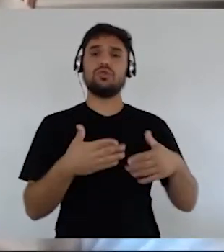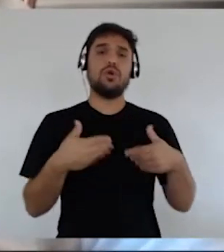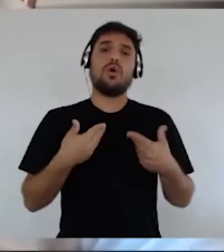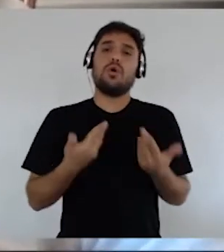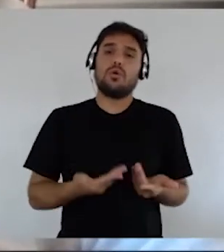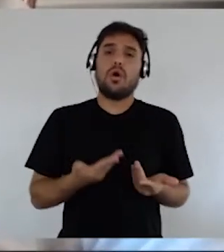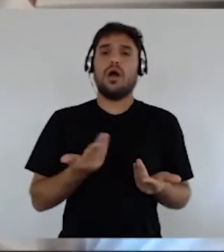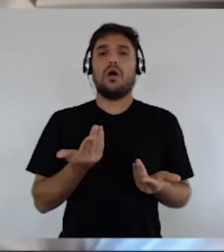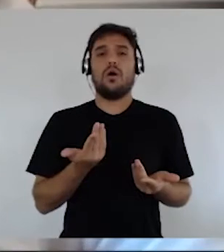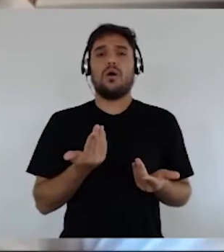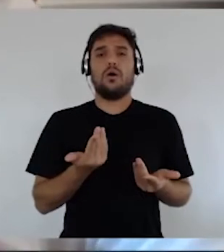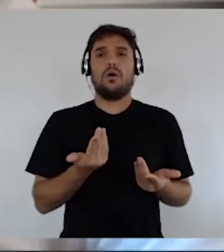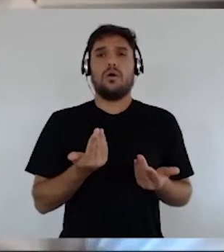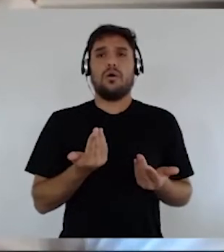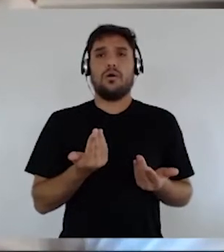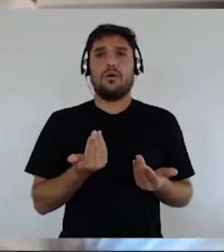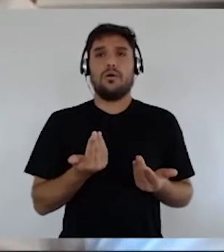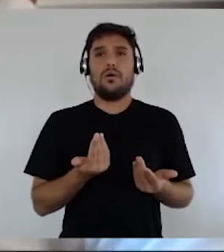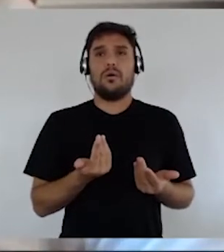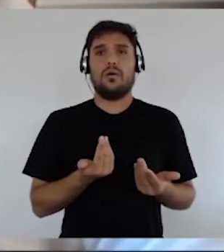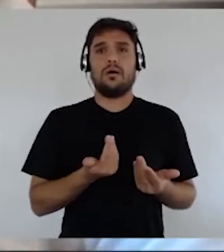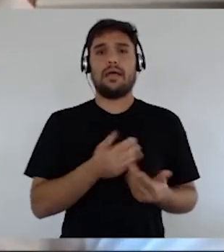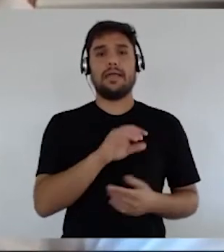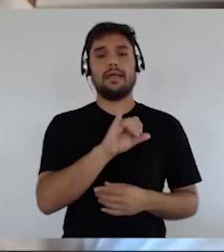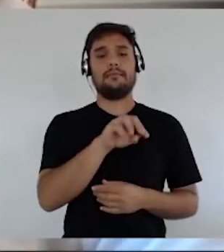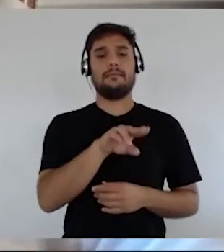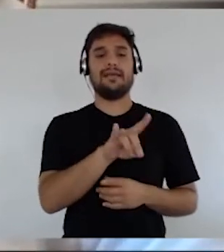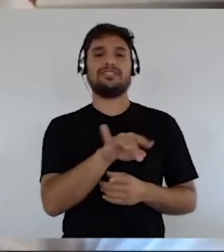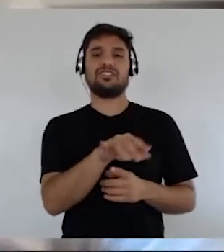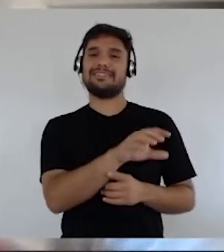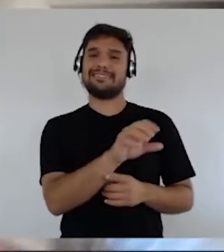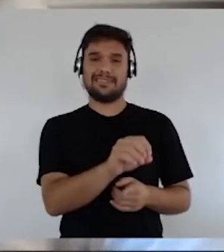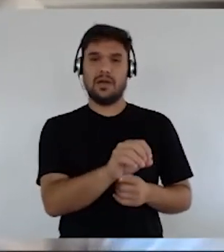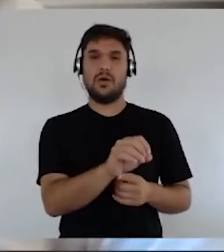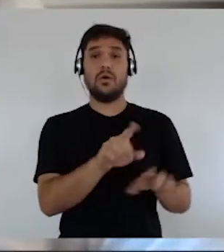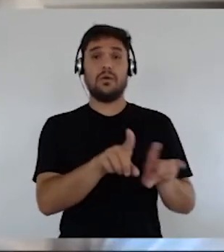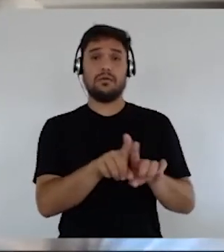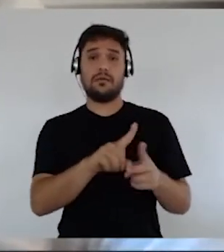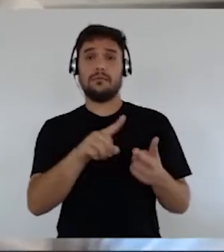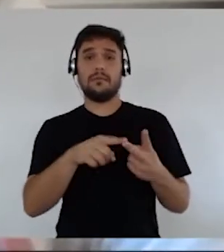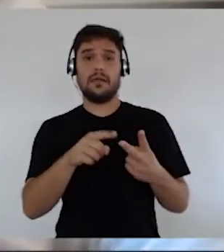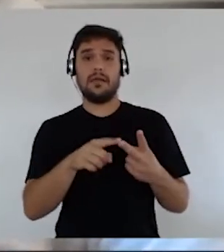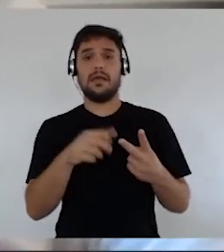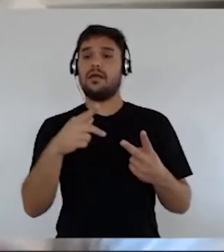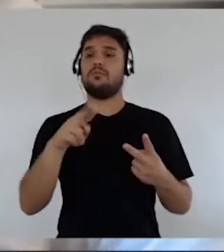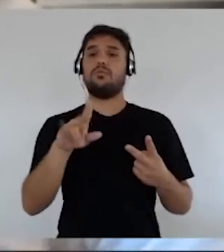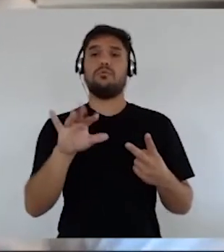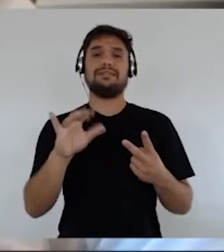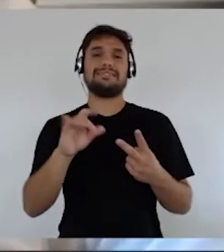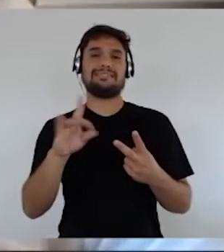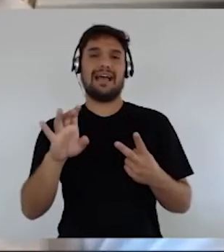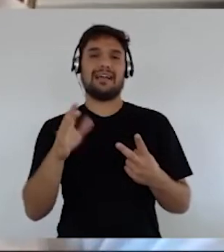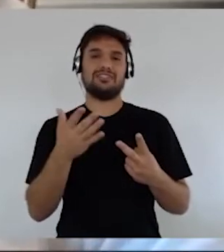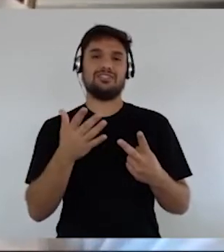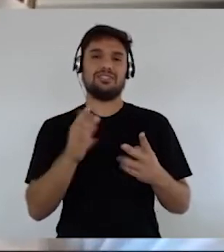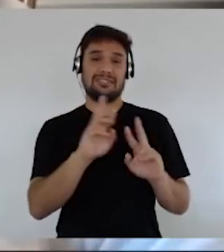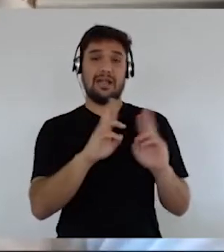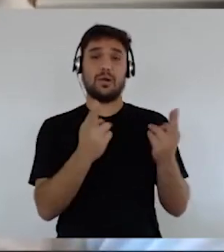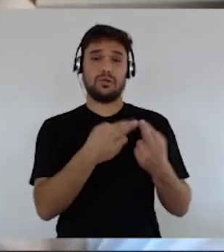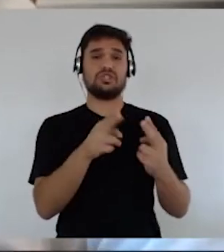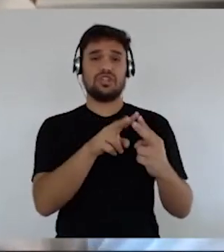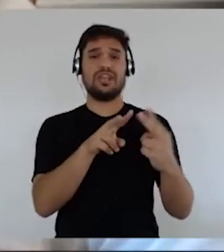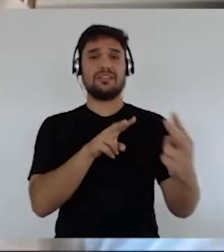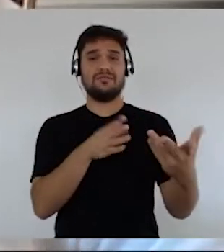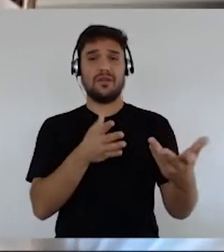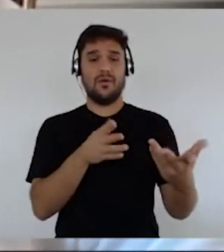a valência do princípio da imediação e também do princípio da publicidade da audiência. Até que ponto